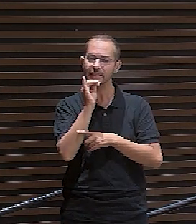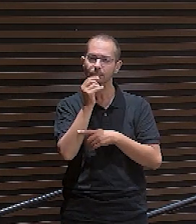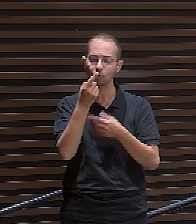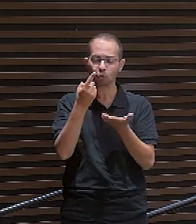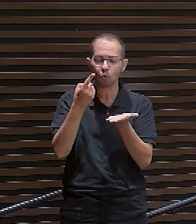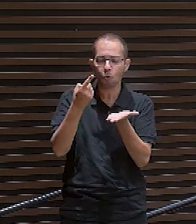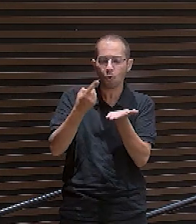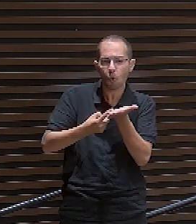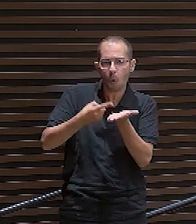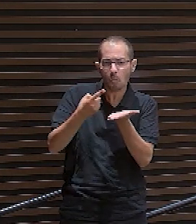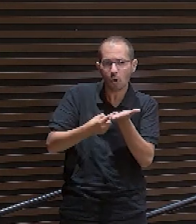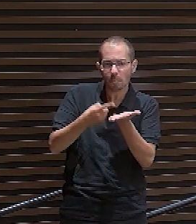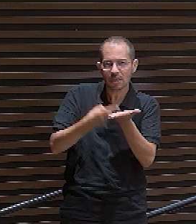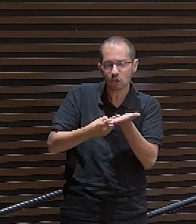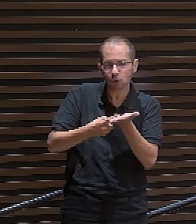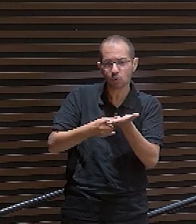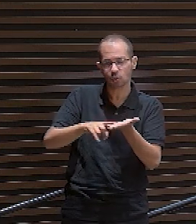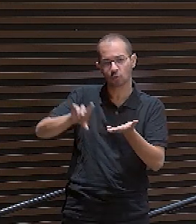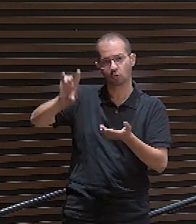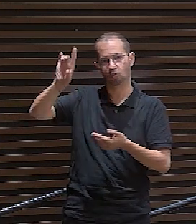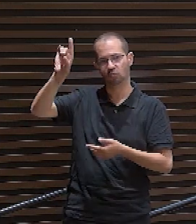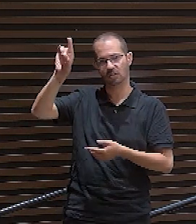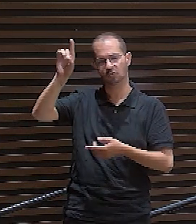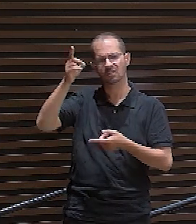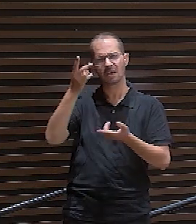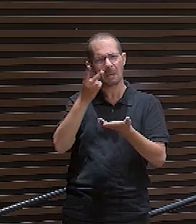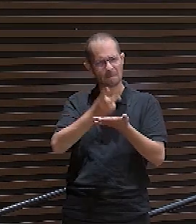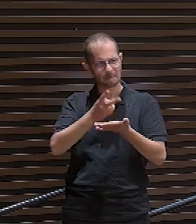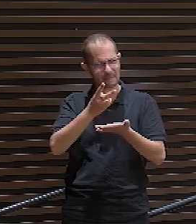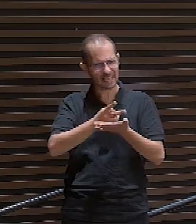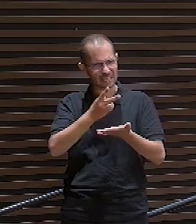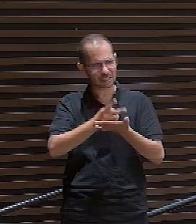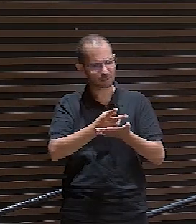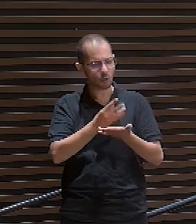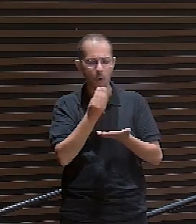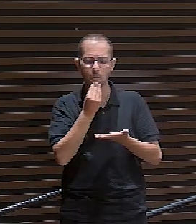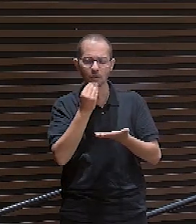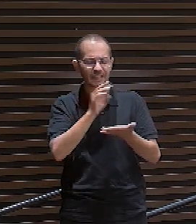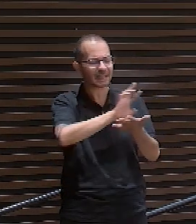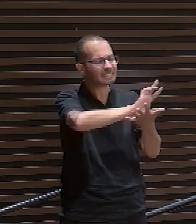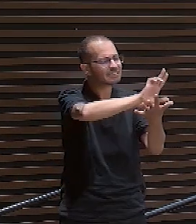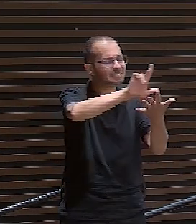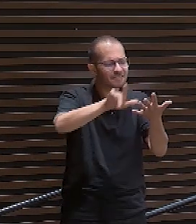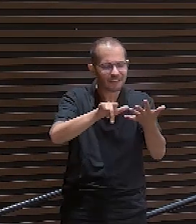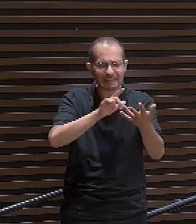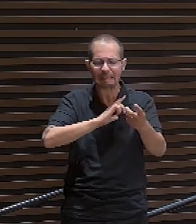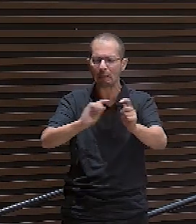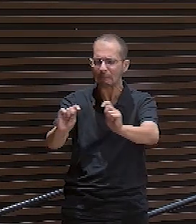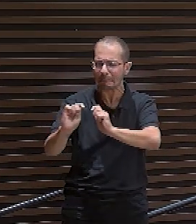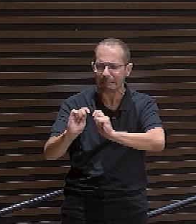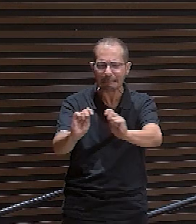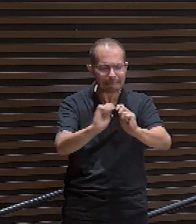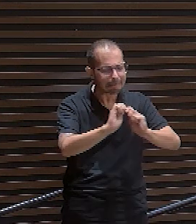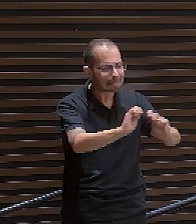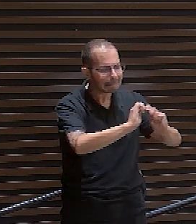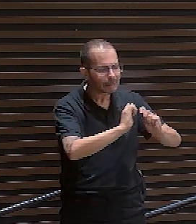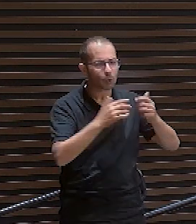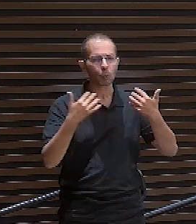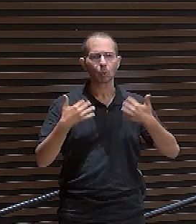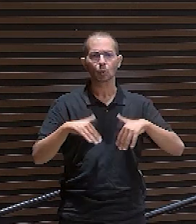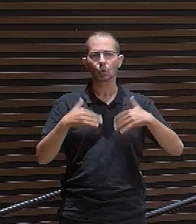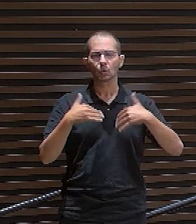com Deus, mesmo diante de grandes oportunidades e pressões sociais.